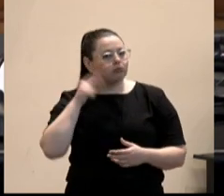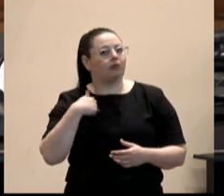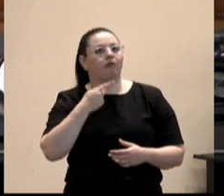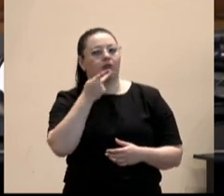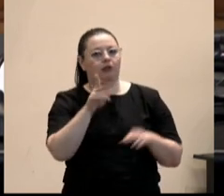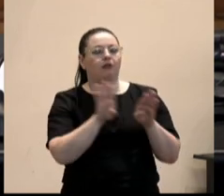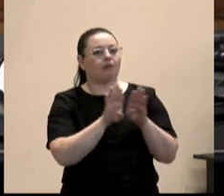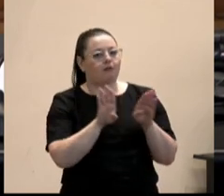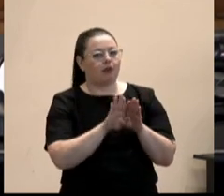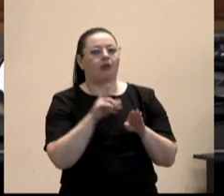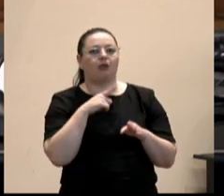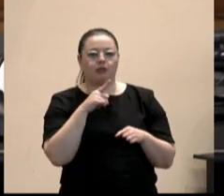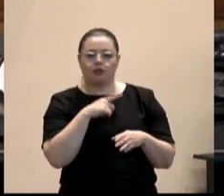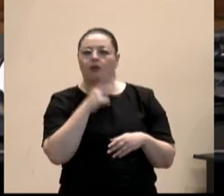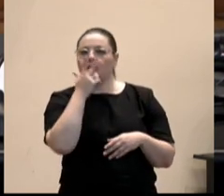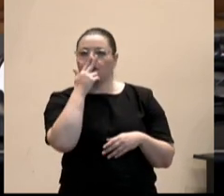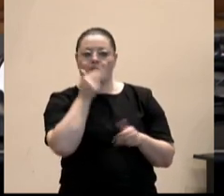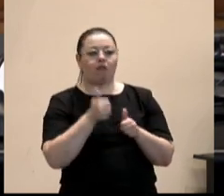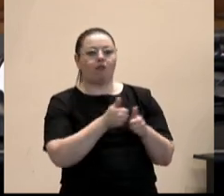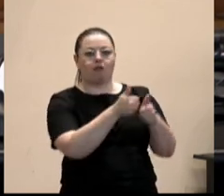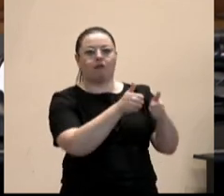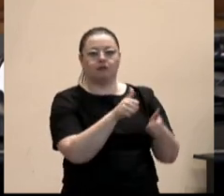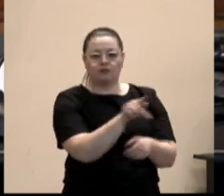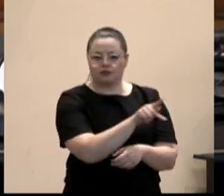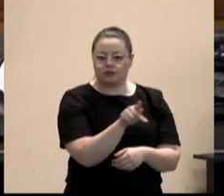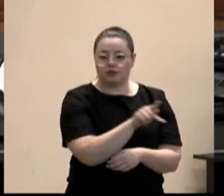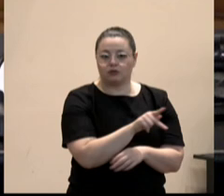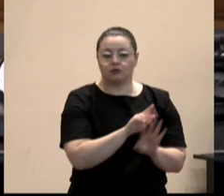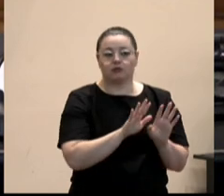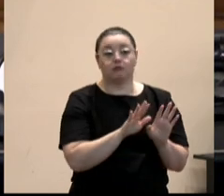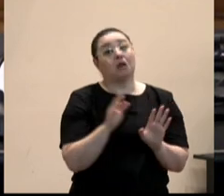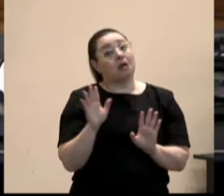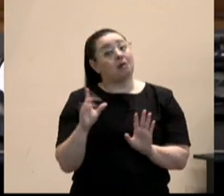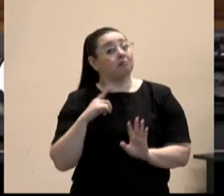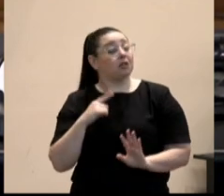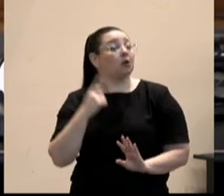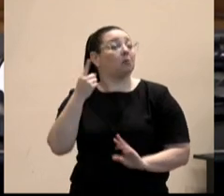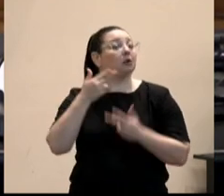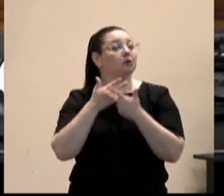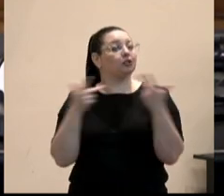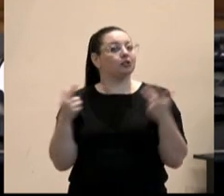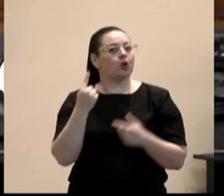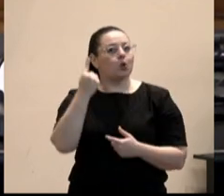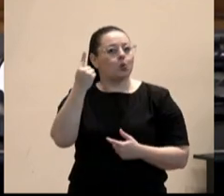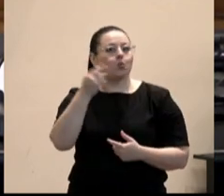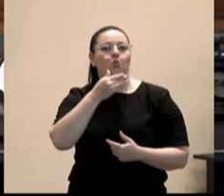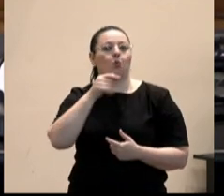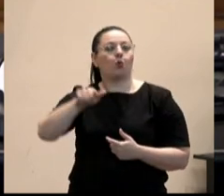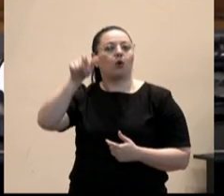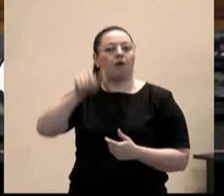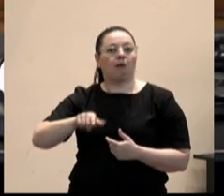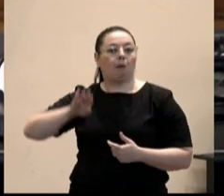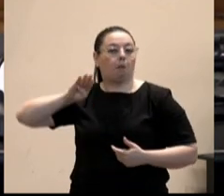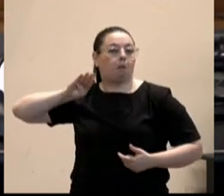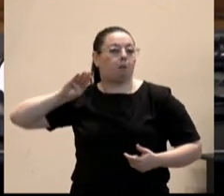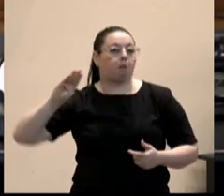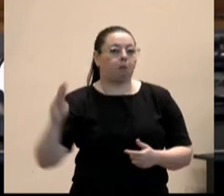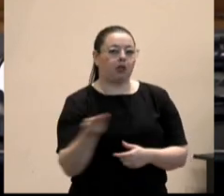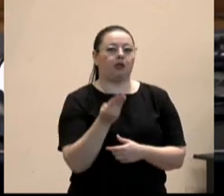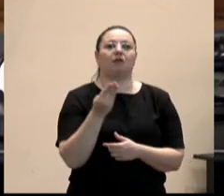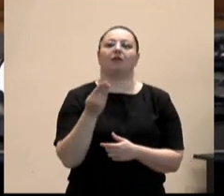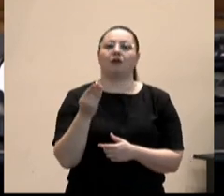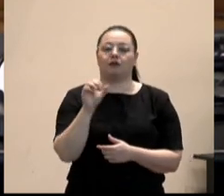professores. Fazendo um adendo aqui, uma notícia boa hoje, um bilionário de Santa Catarina que processou um